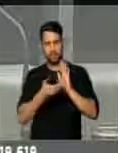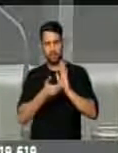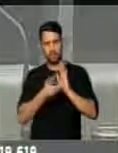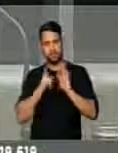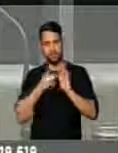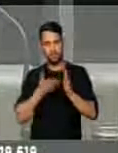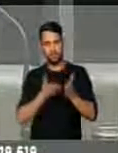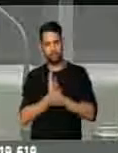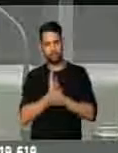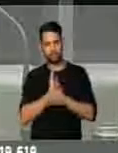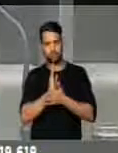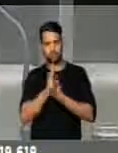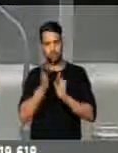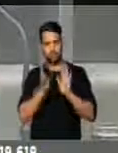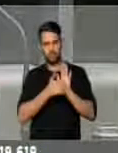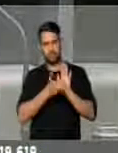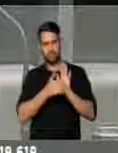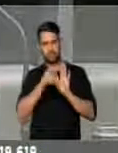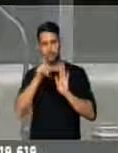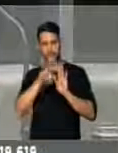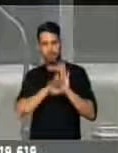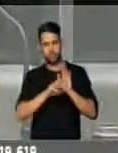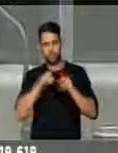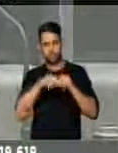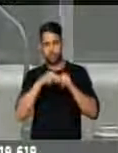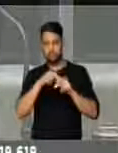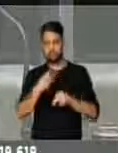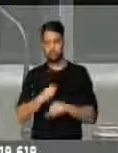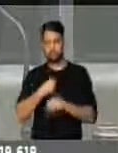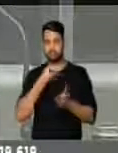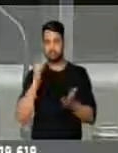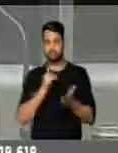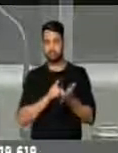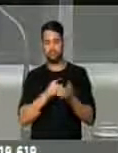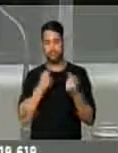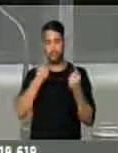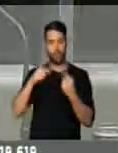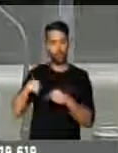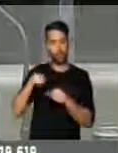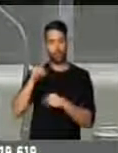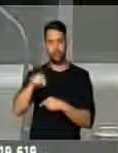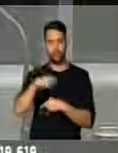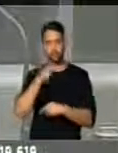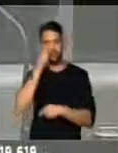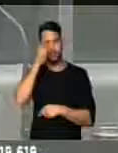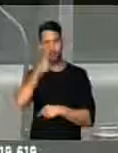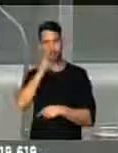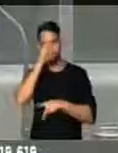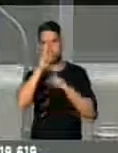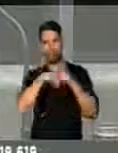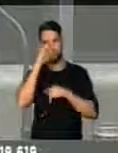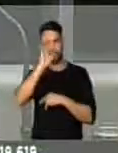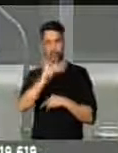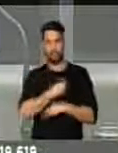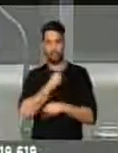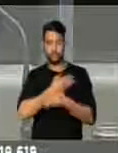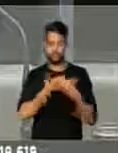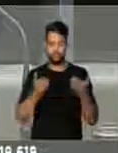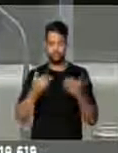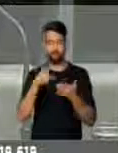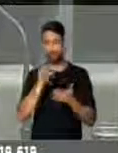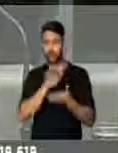tem aprovado são, em grande parte, contrárias aos interesses populares